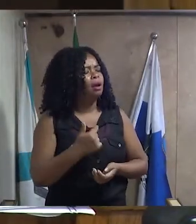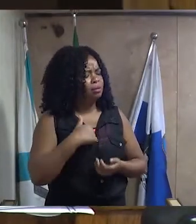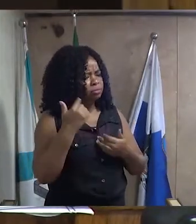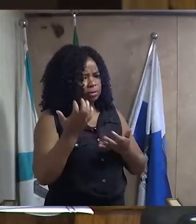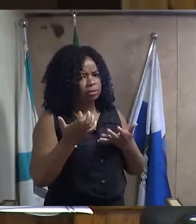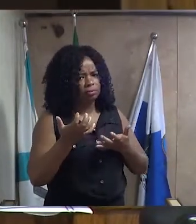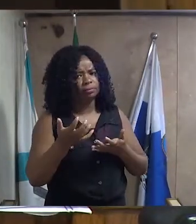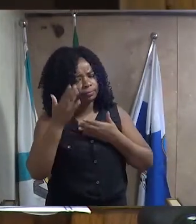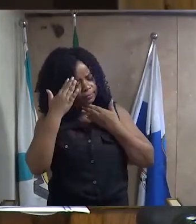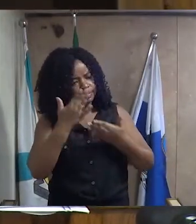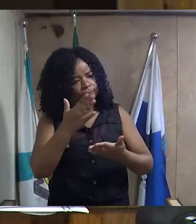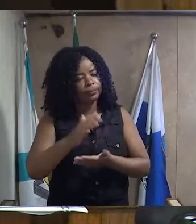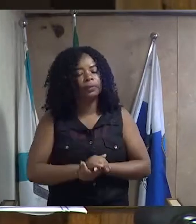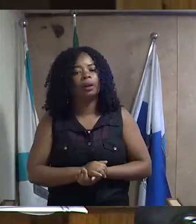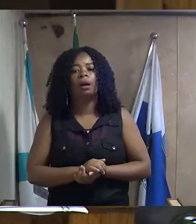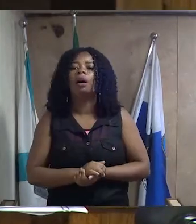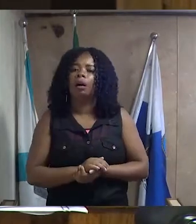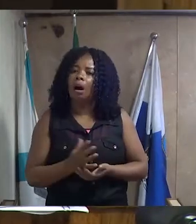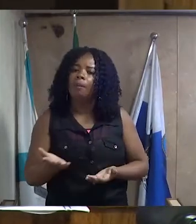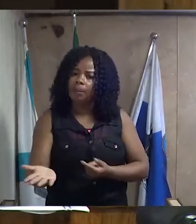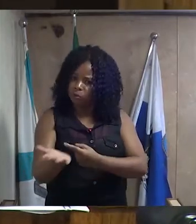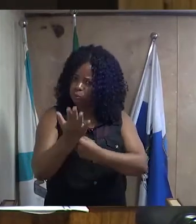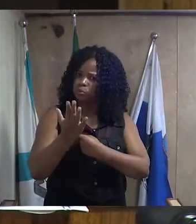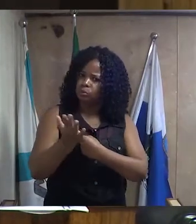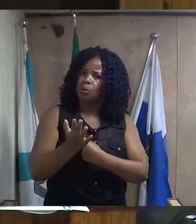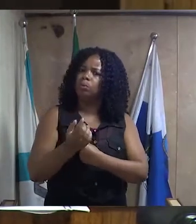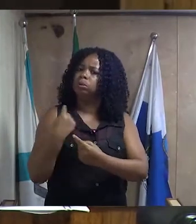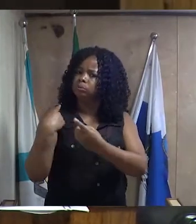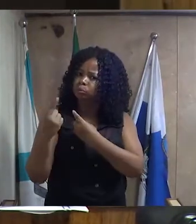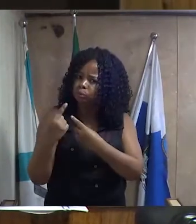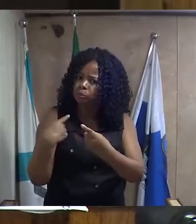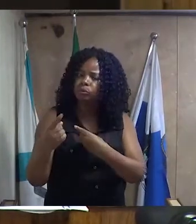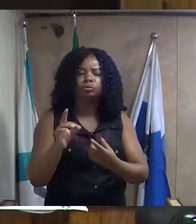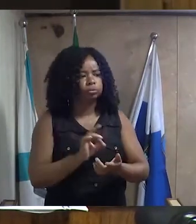Excelência contribuiu bastante para o meu discurso.